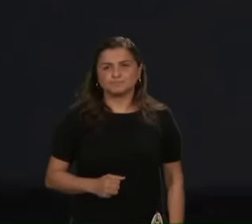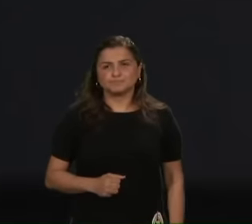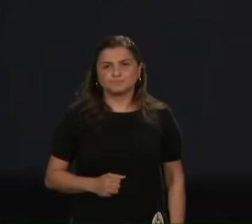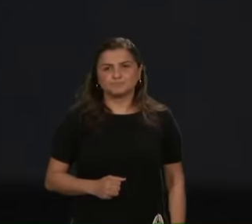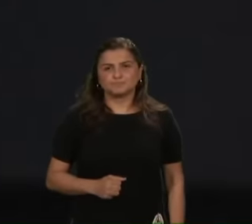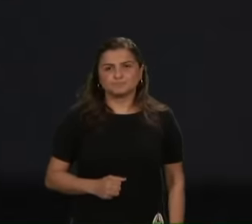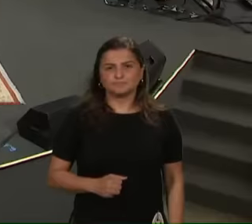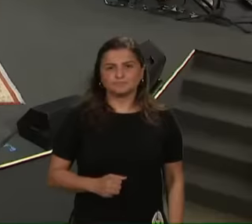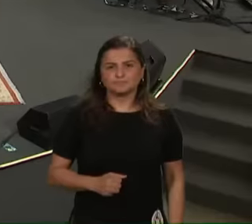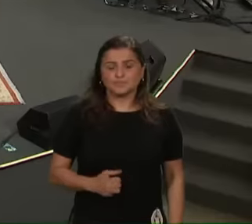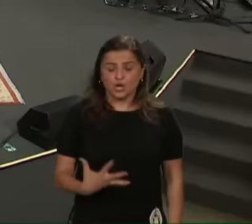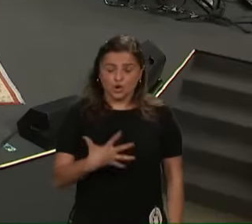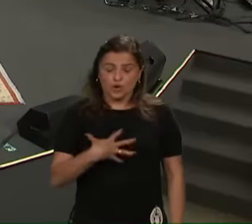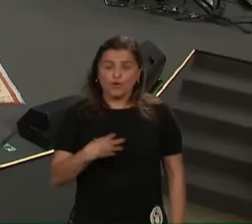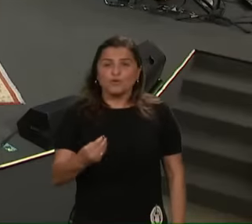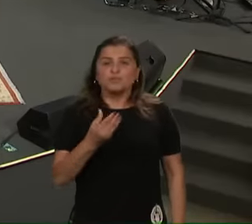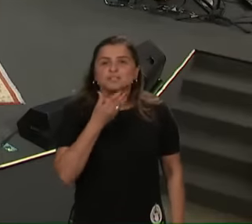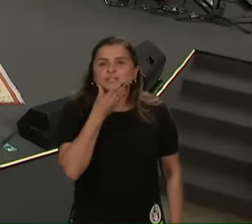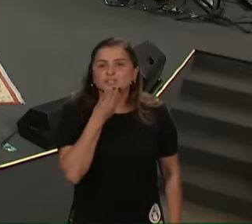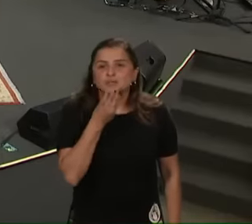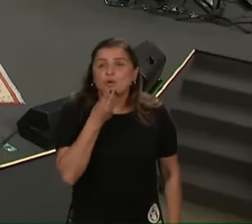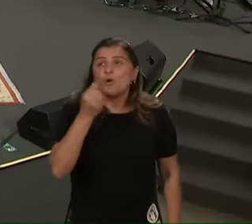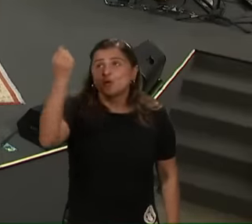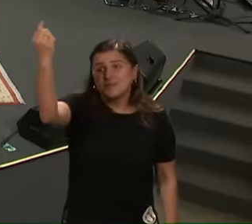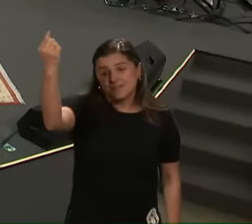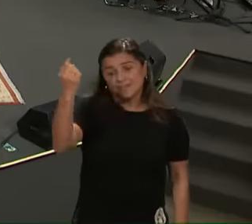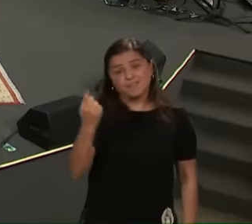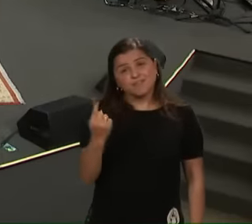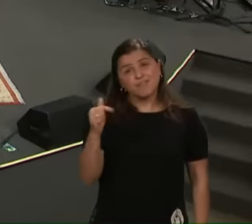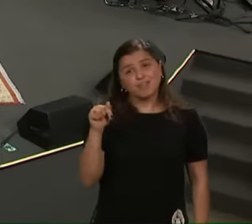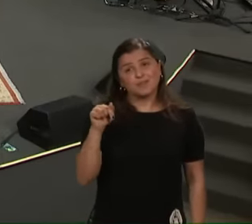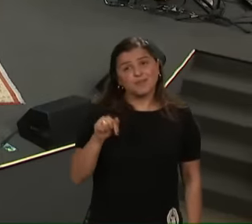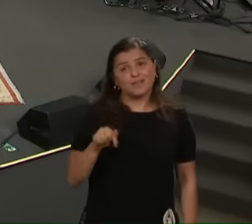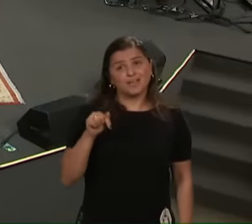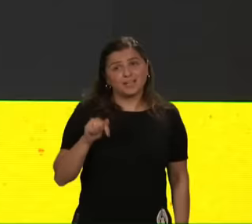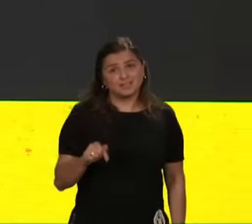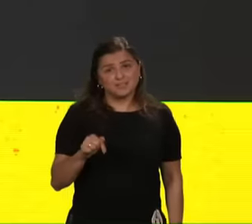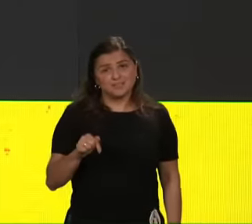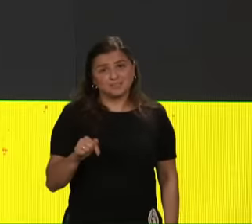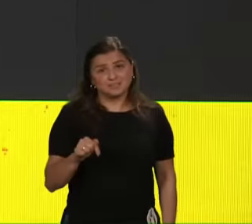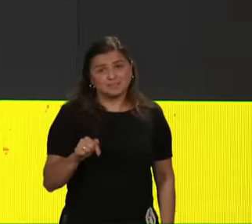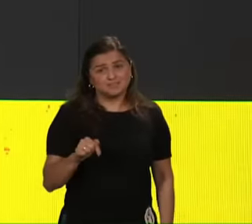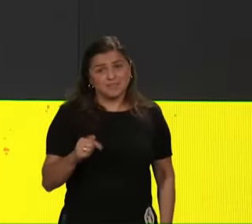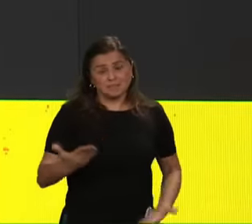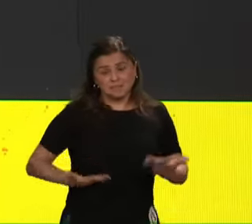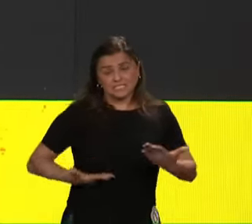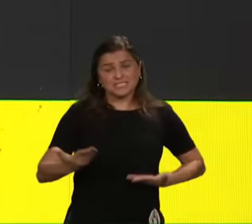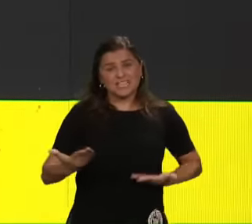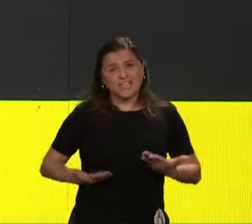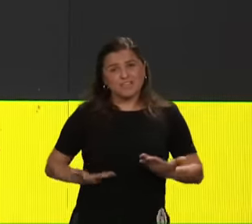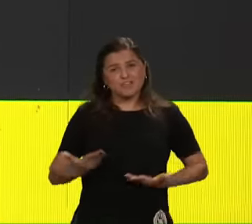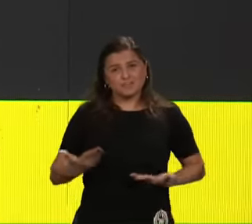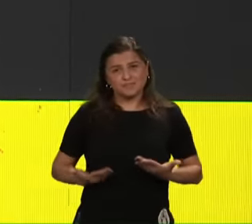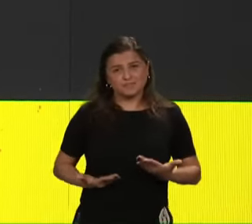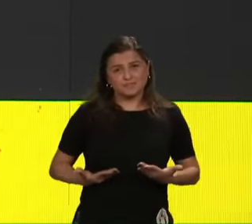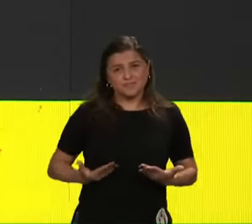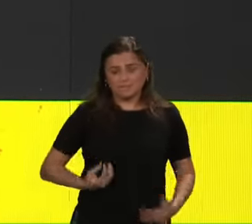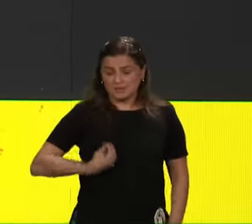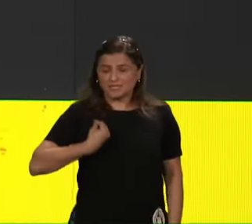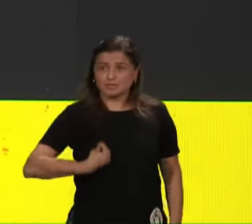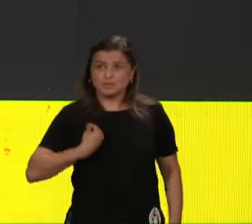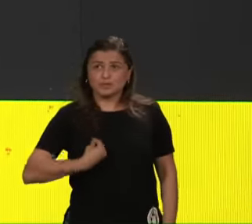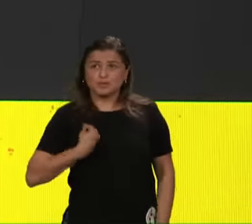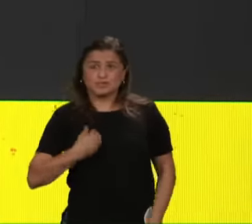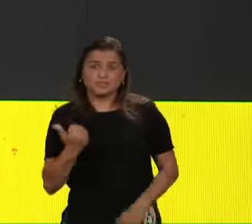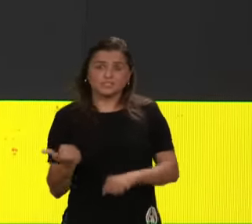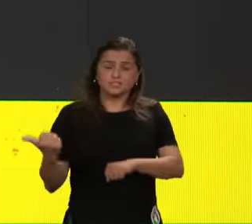o Filho do Homem, que não veio para ser servido, mas para dar a sua vida